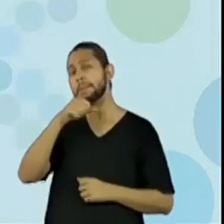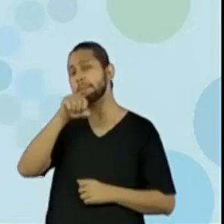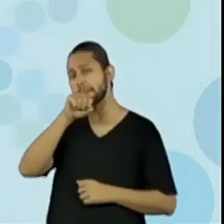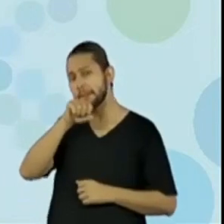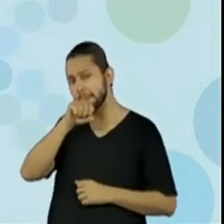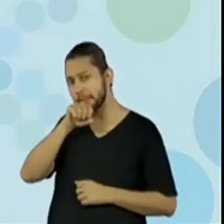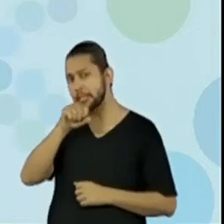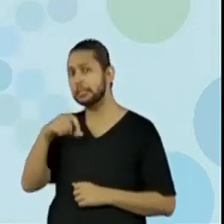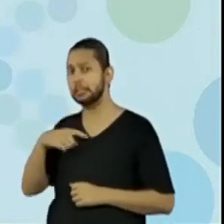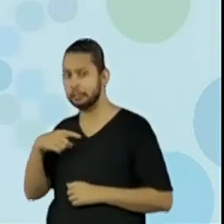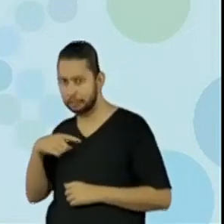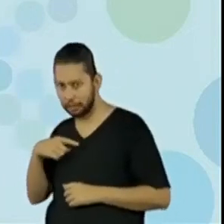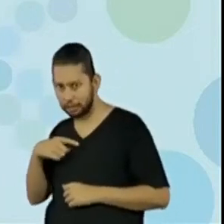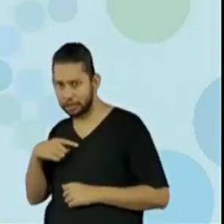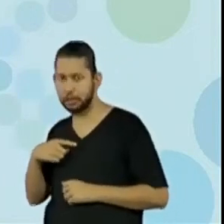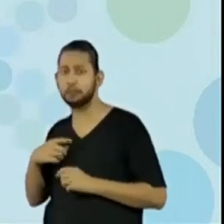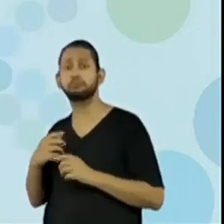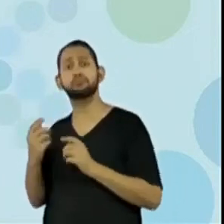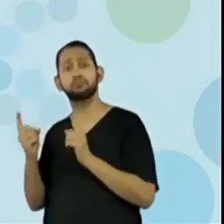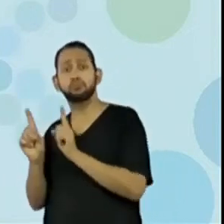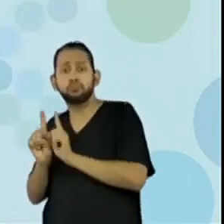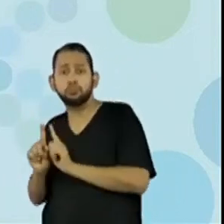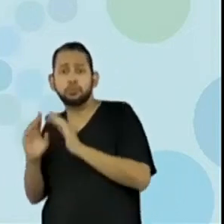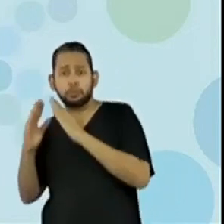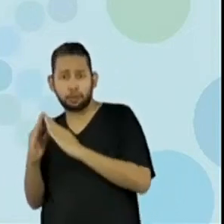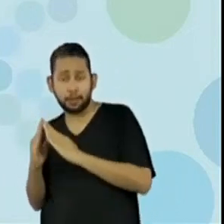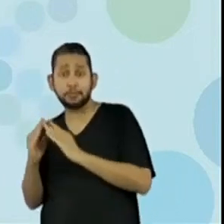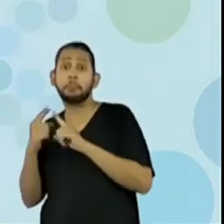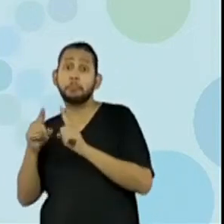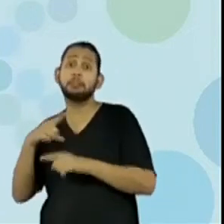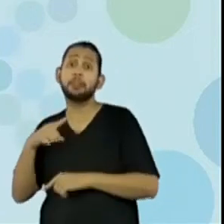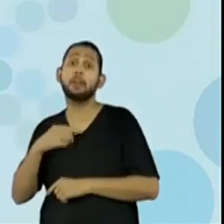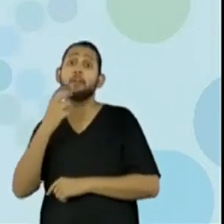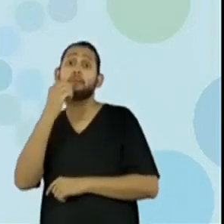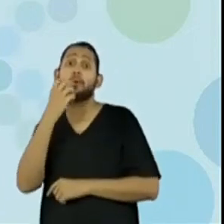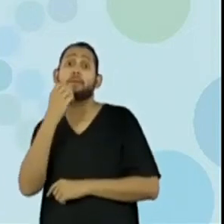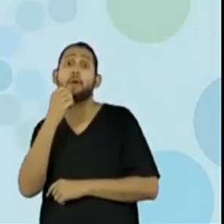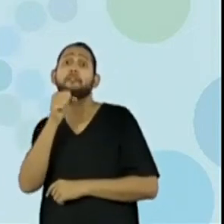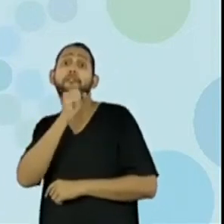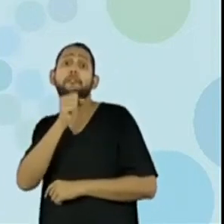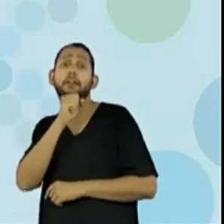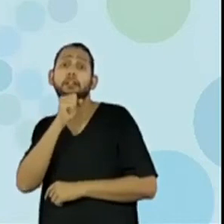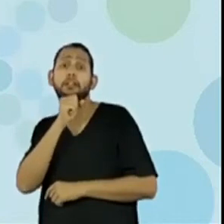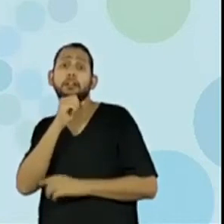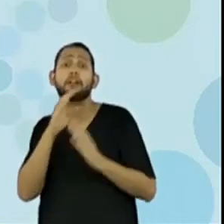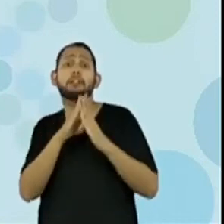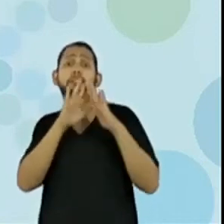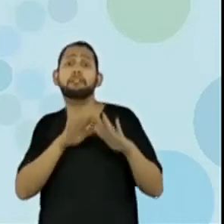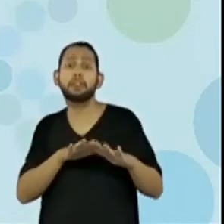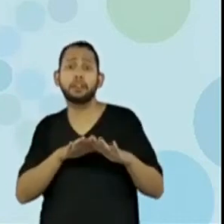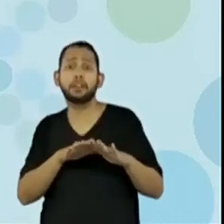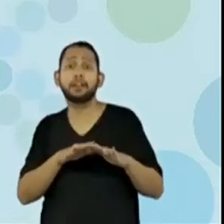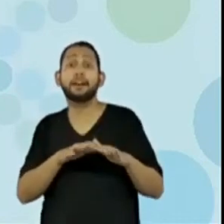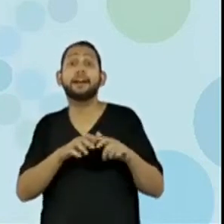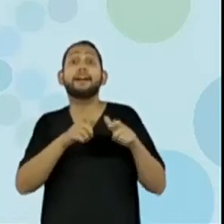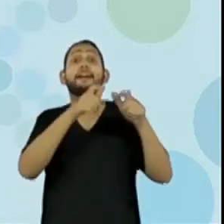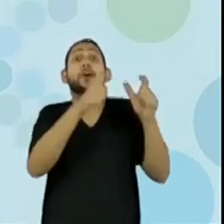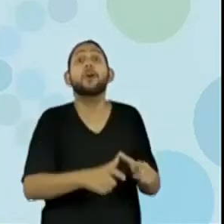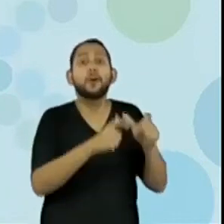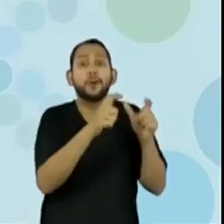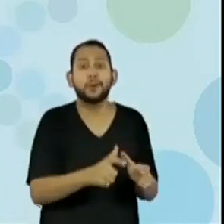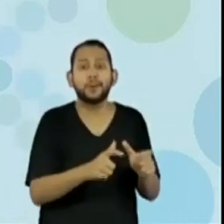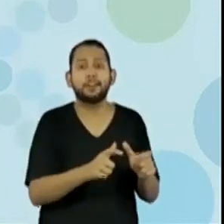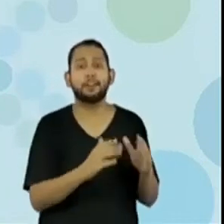Chapeuzinho Vermelho só tinha uma avó bem velhinha, que nem conseguia mais sair de casa. Morava numa casinha